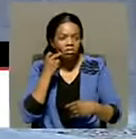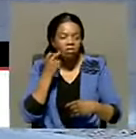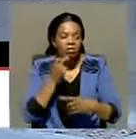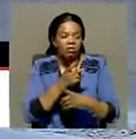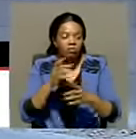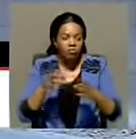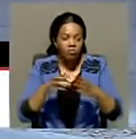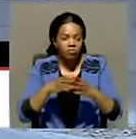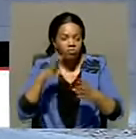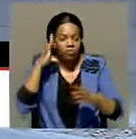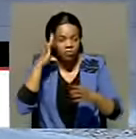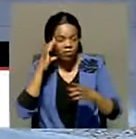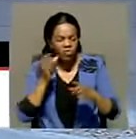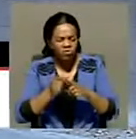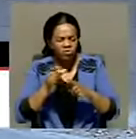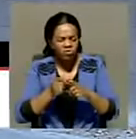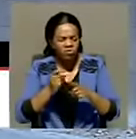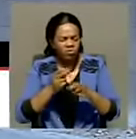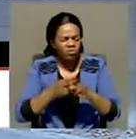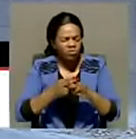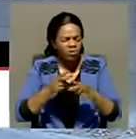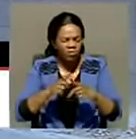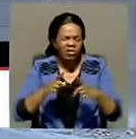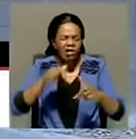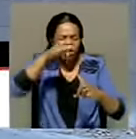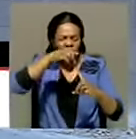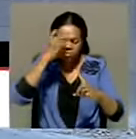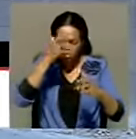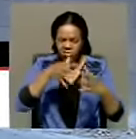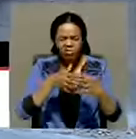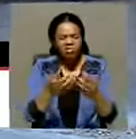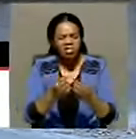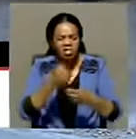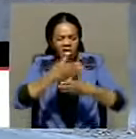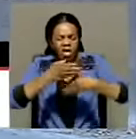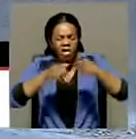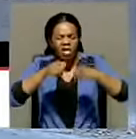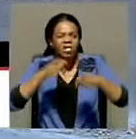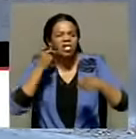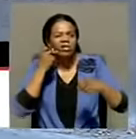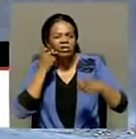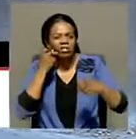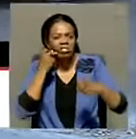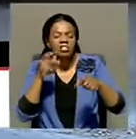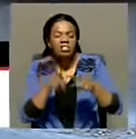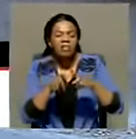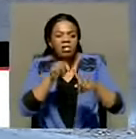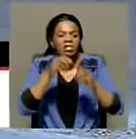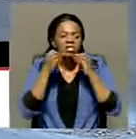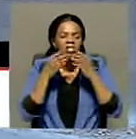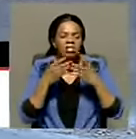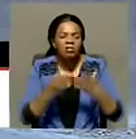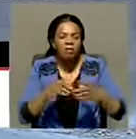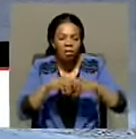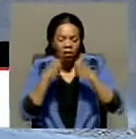deve instalar-se em Angola e fala-se também na participação americana com seu investimento